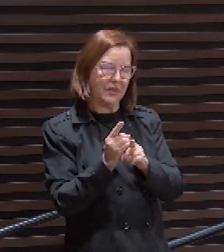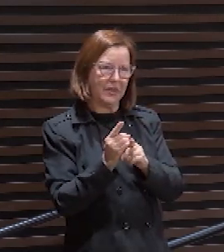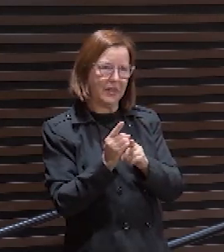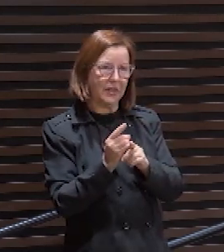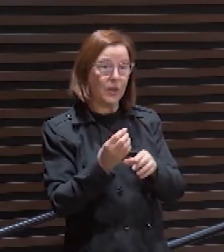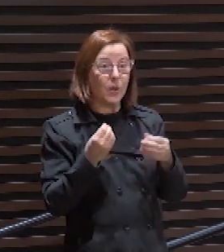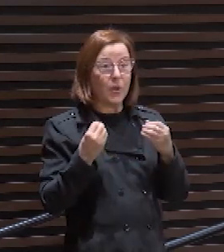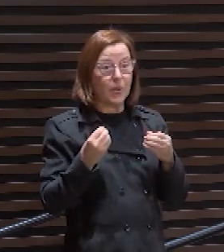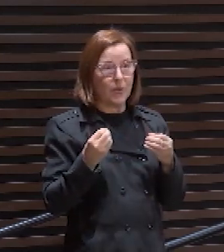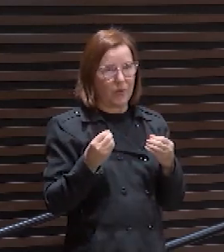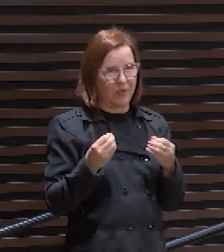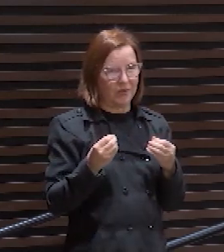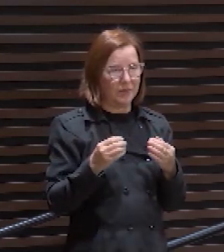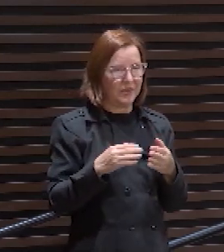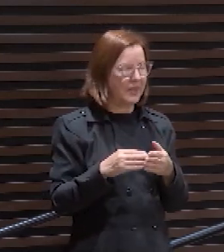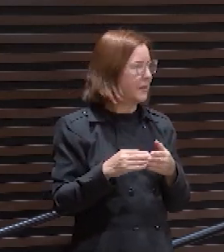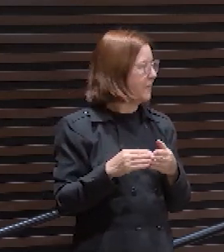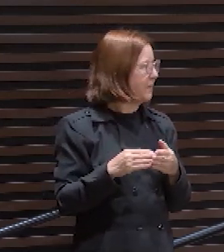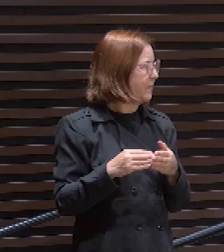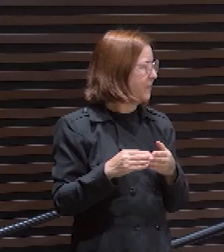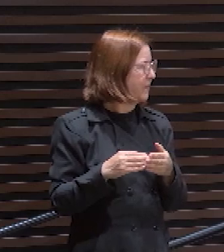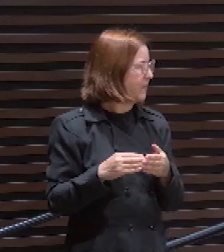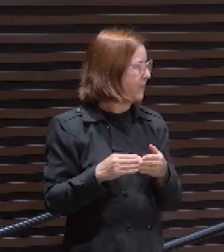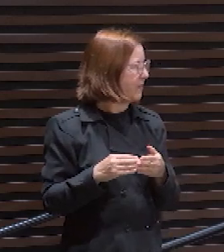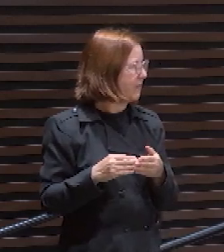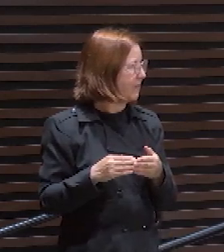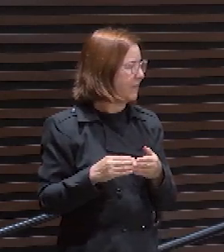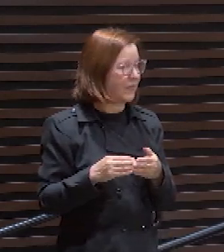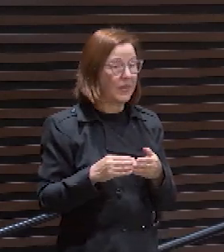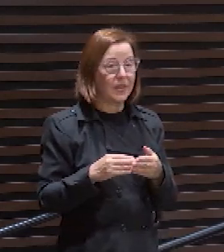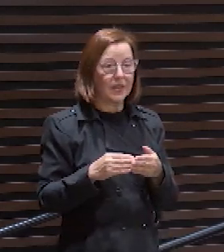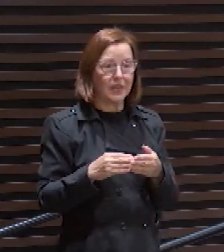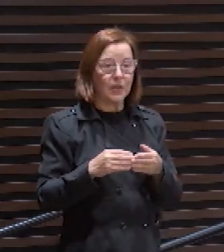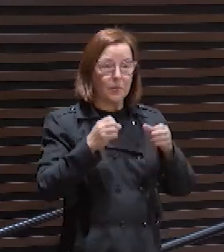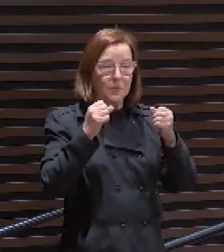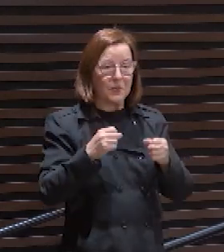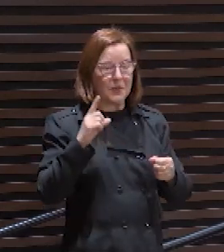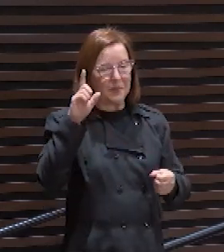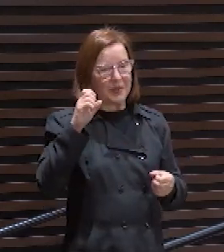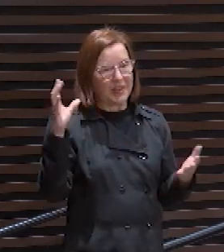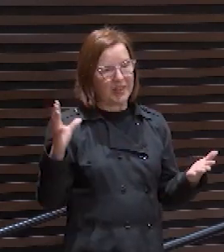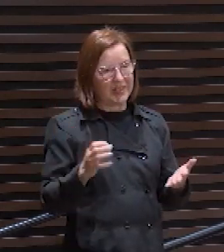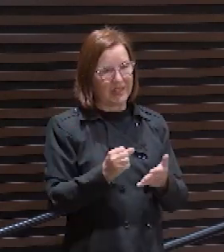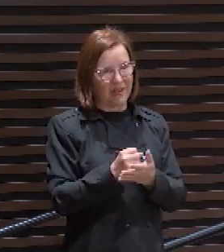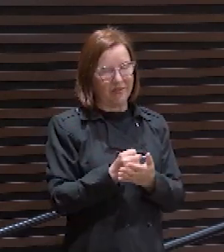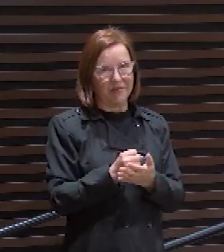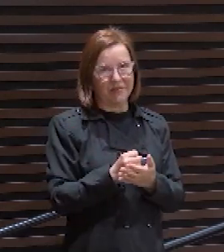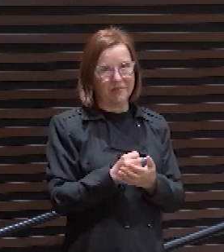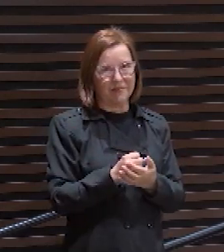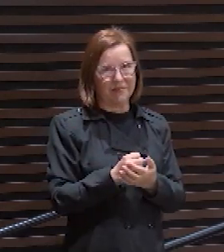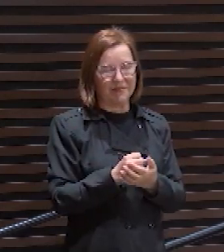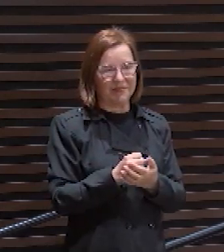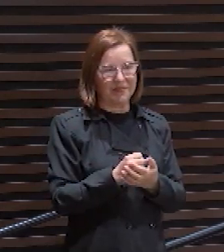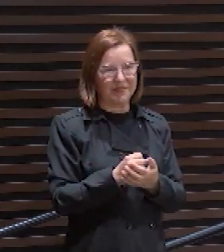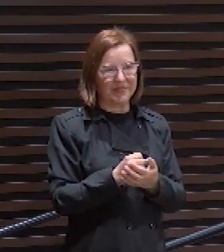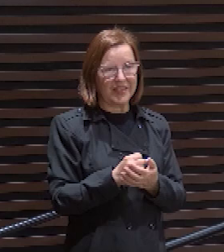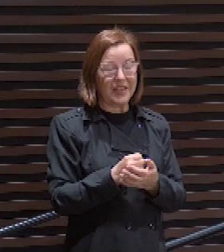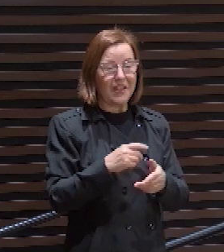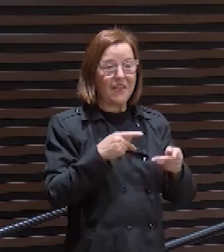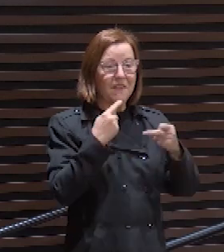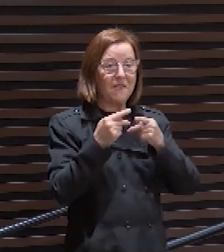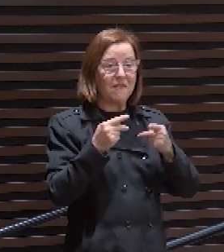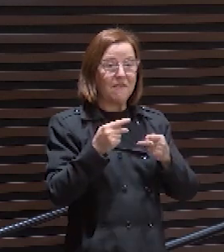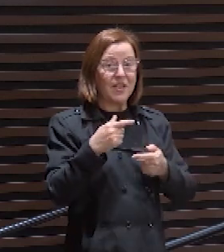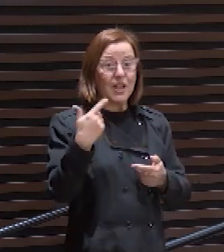que a salvação vem por meio dEle, Ele é o meio pelo qual podemos ser salvos. Do nada, Ele nos traz uma parábola sobre um rei que vai